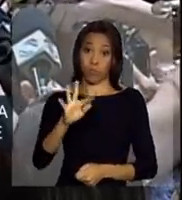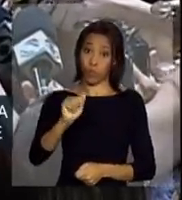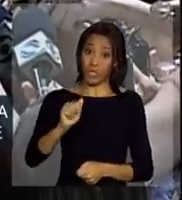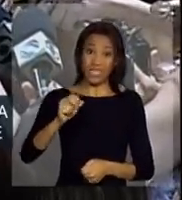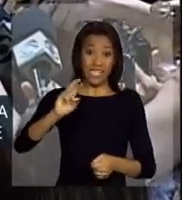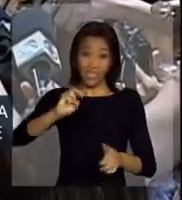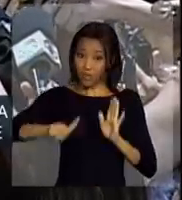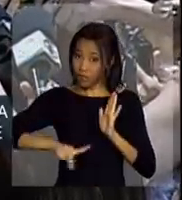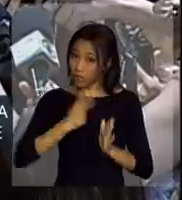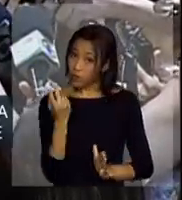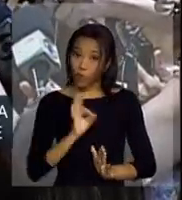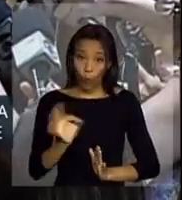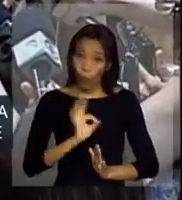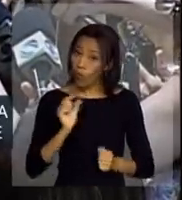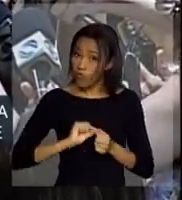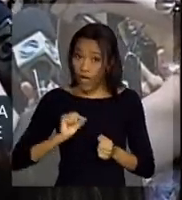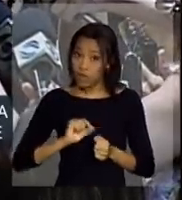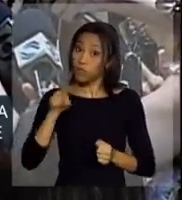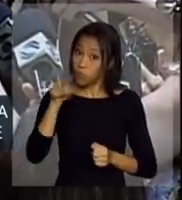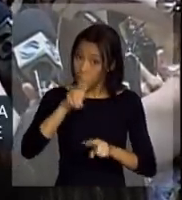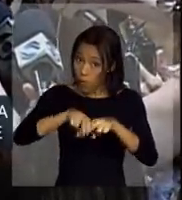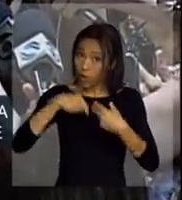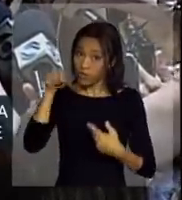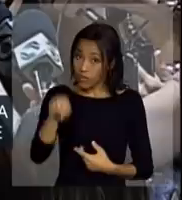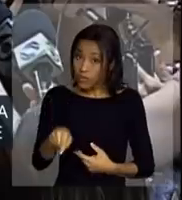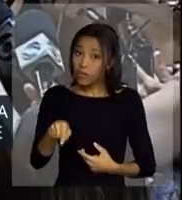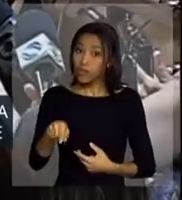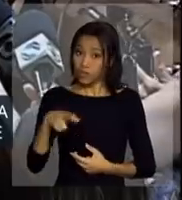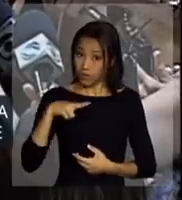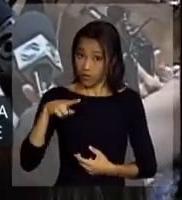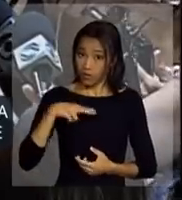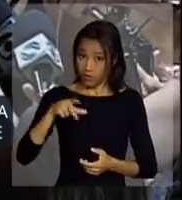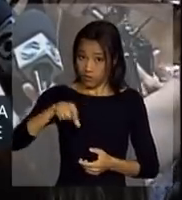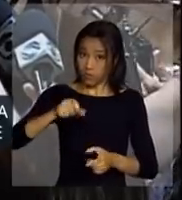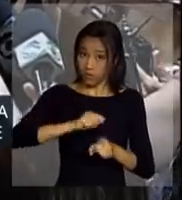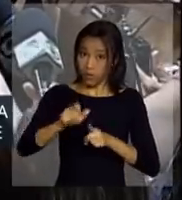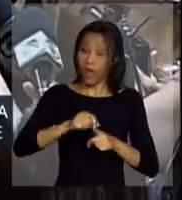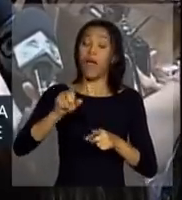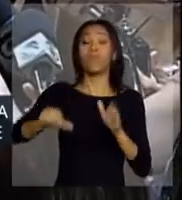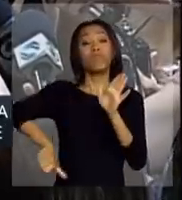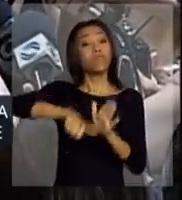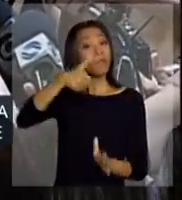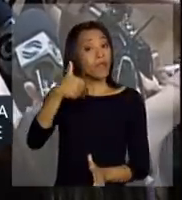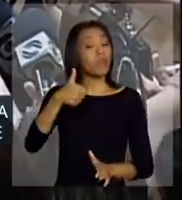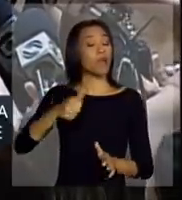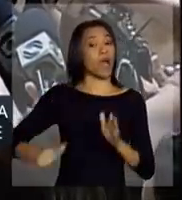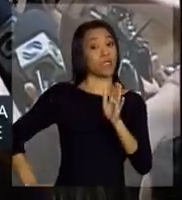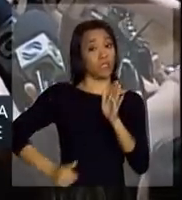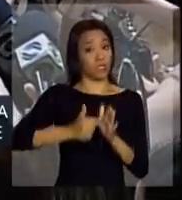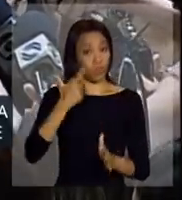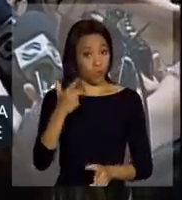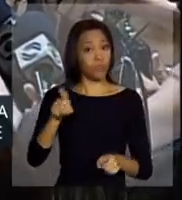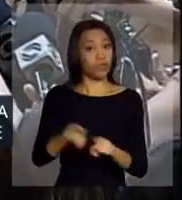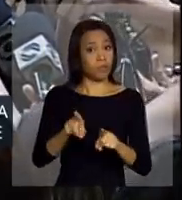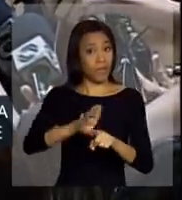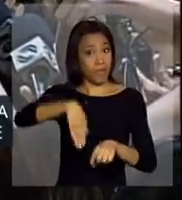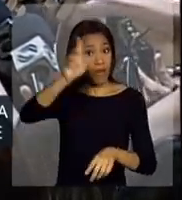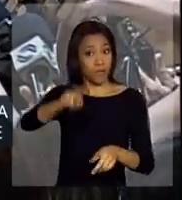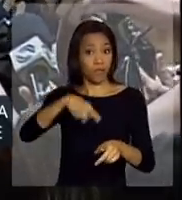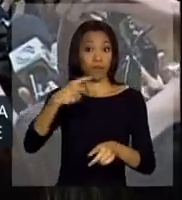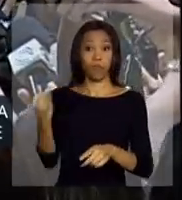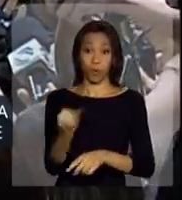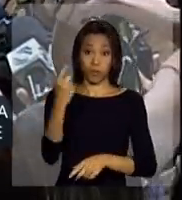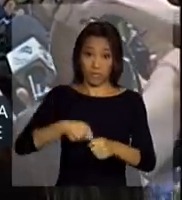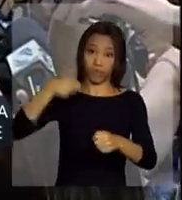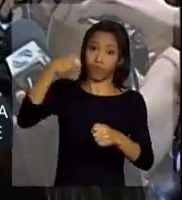não seja realizada por aquele plano de saúde. Então essa é a primeira medida punitiva. A segunda, que eu diria que é a mais importante,